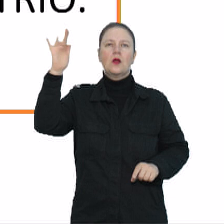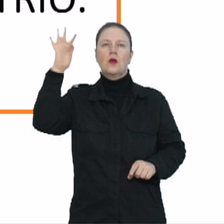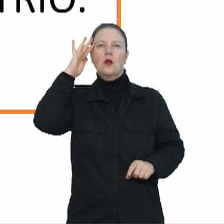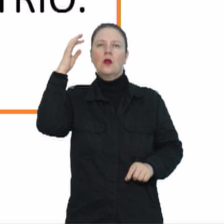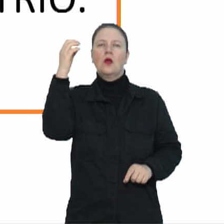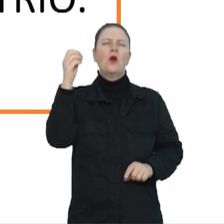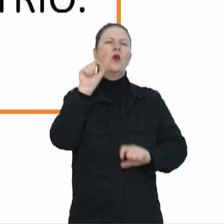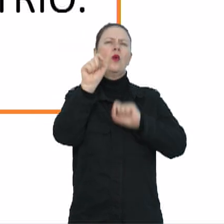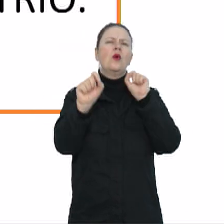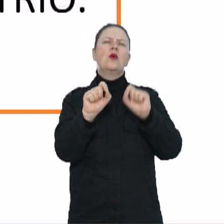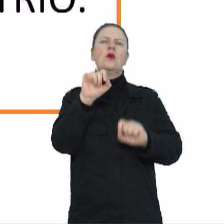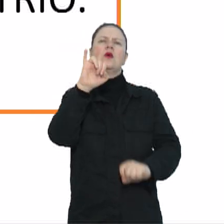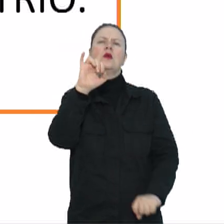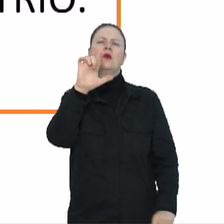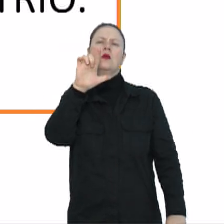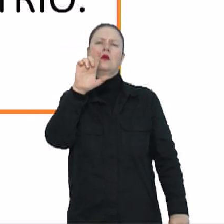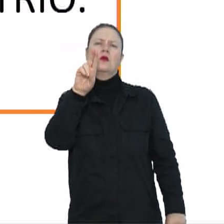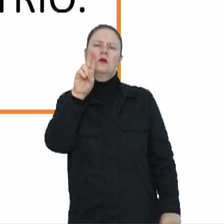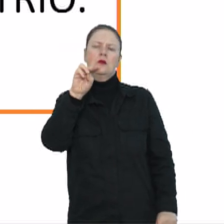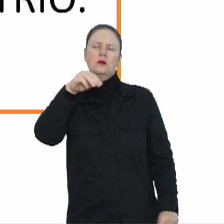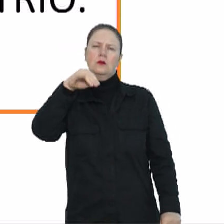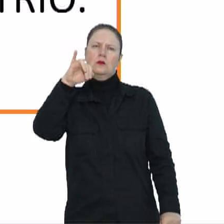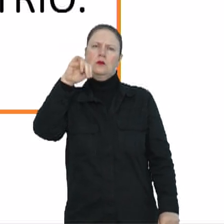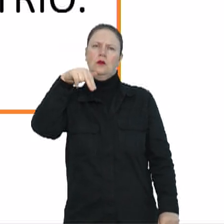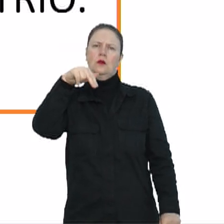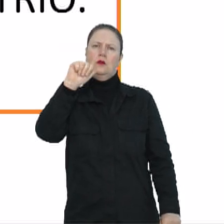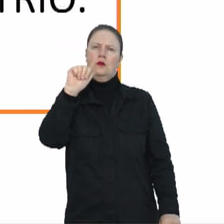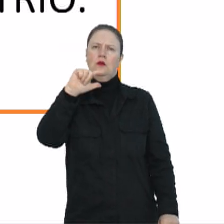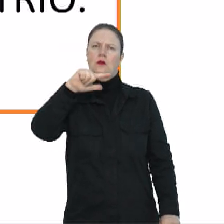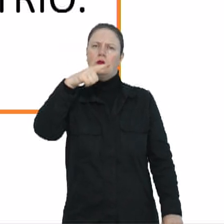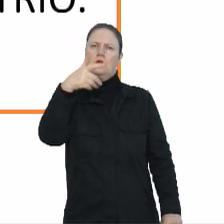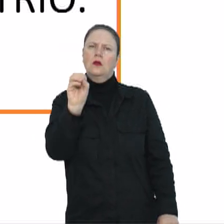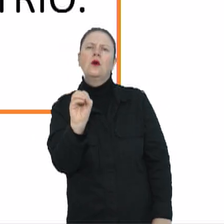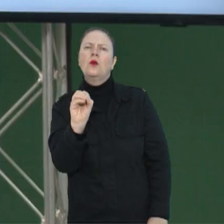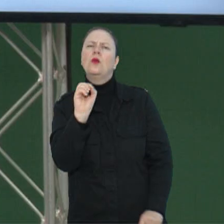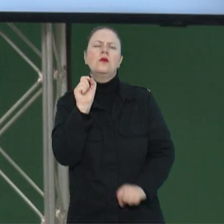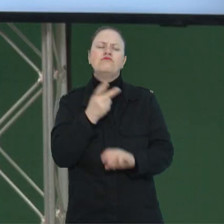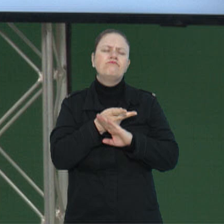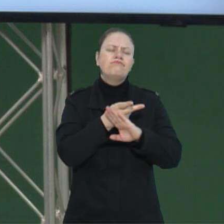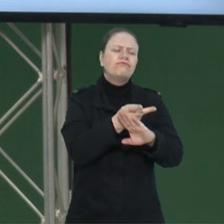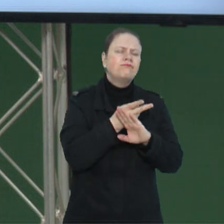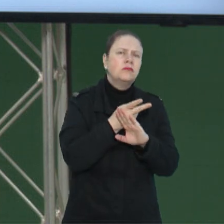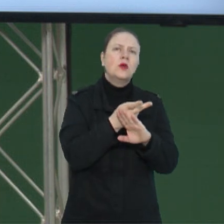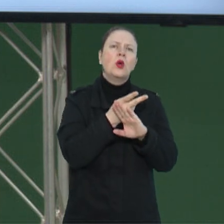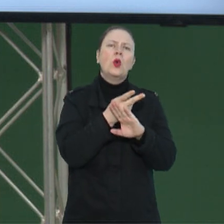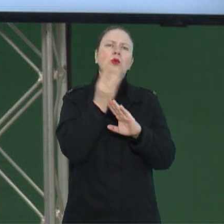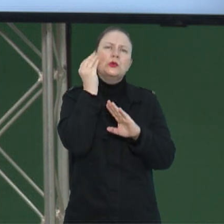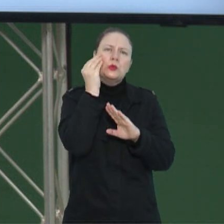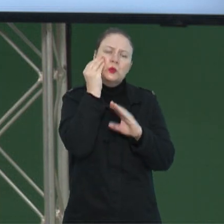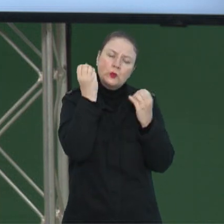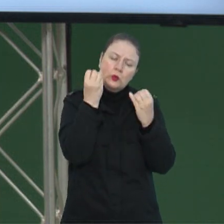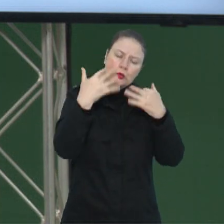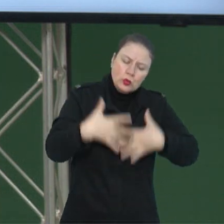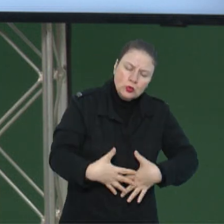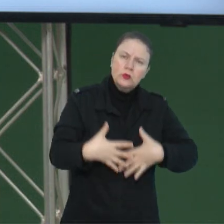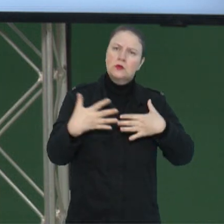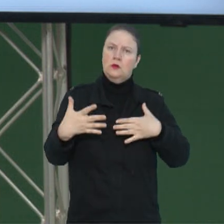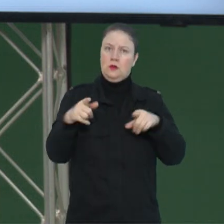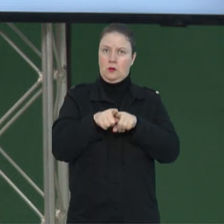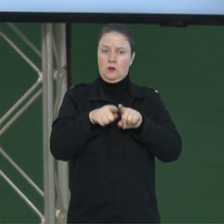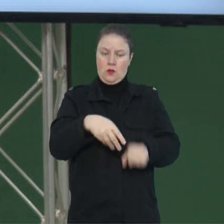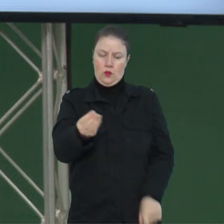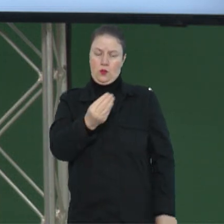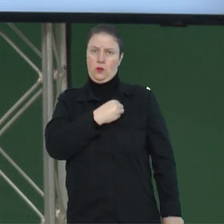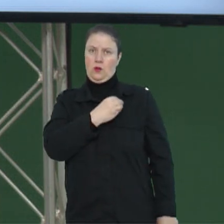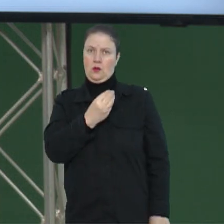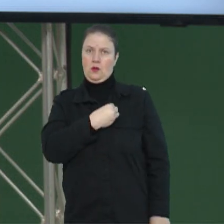Agostinho. O que é a teoria da iluminação? O que ele buscou explicar com essa teoria? Ok? O pecado original, que não é